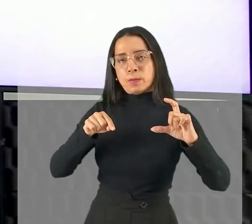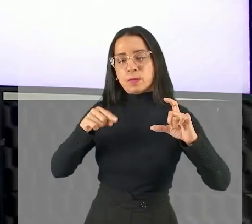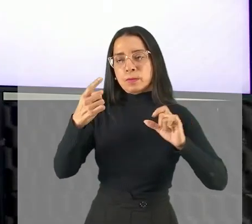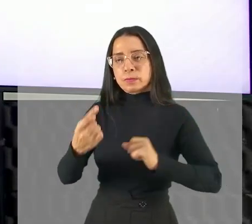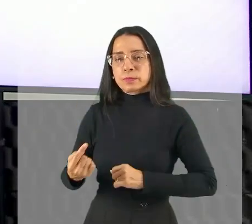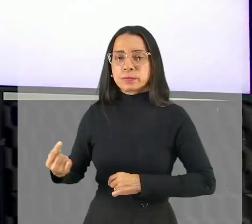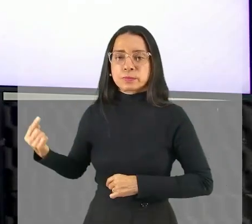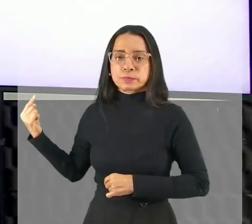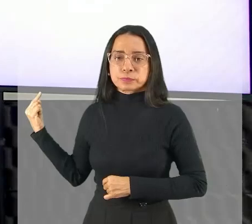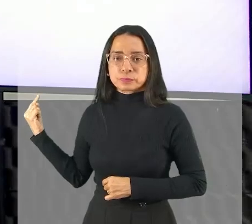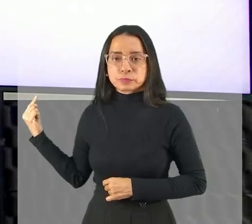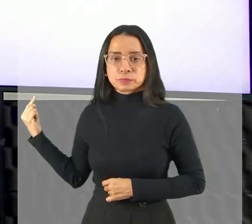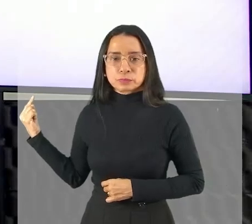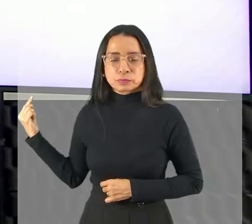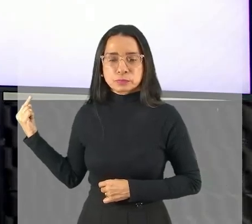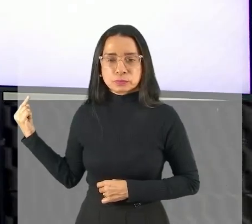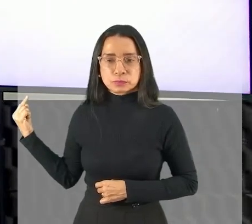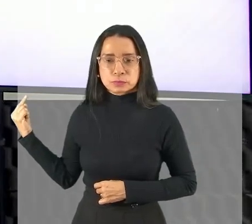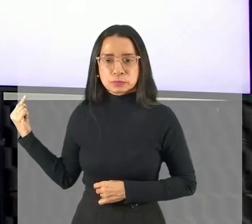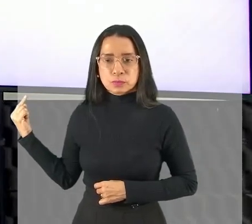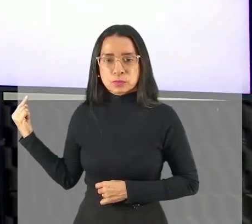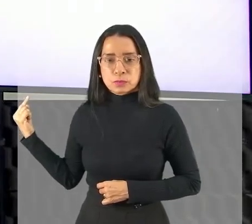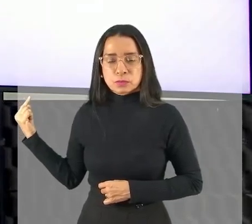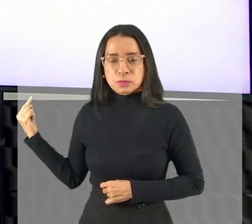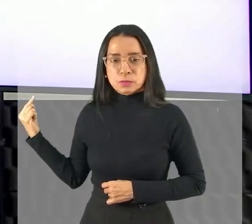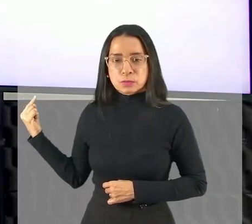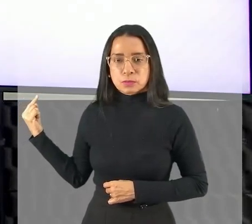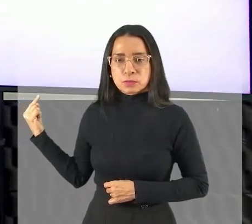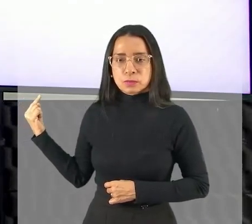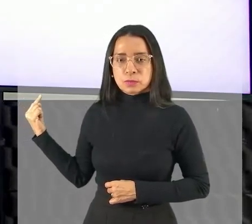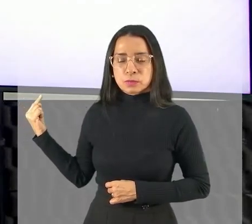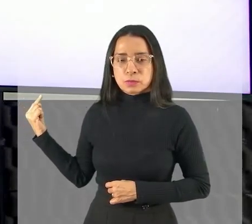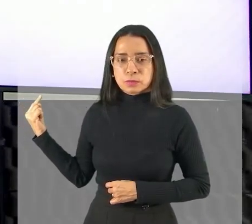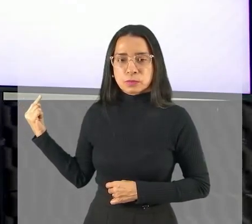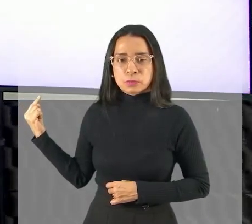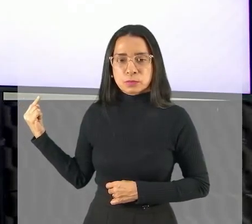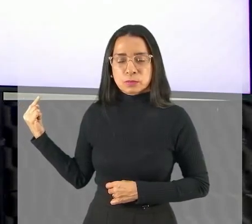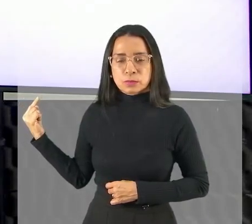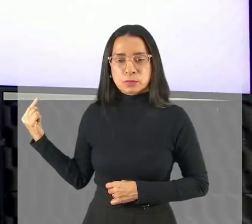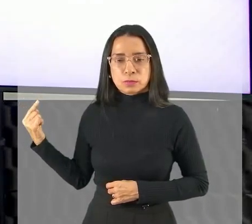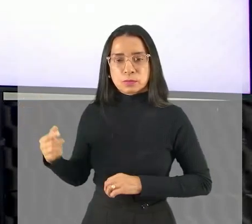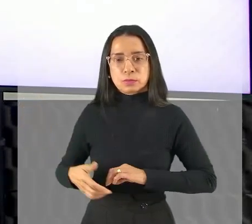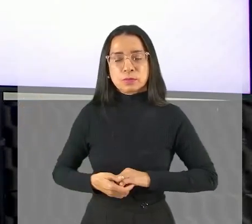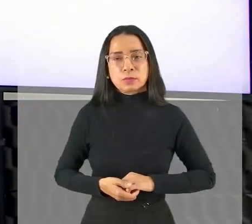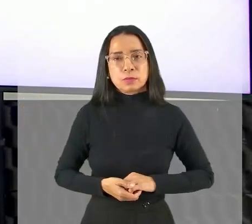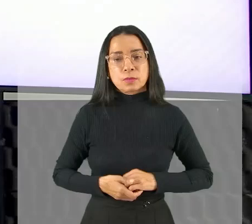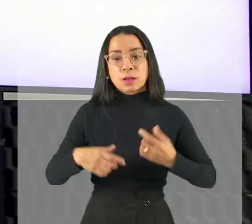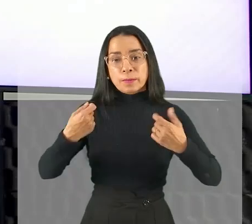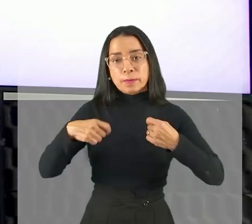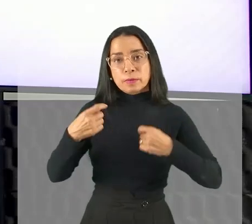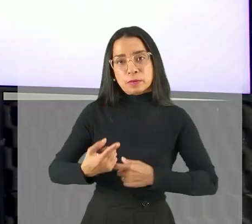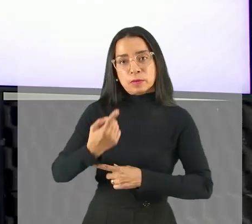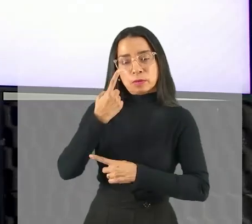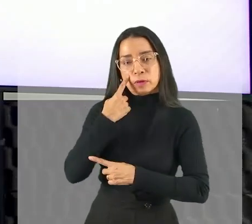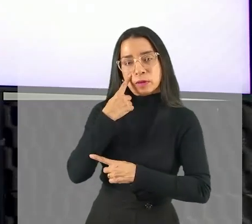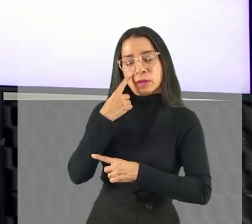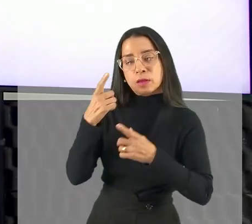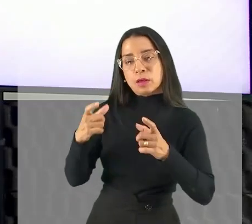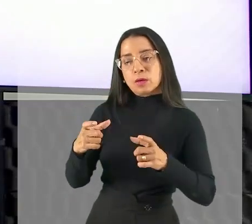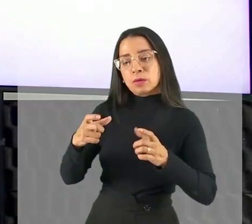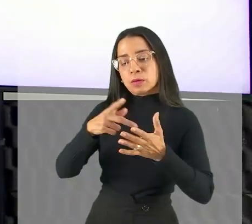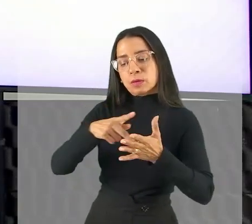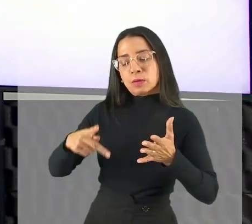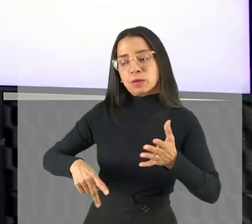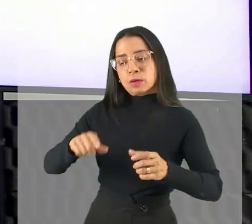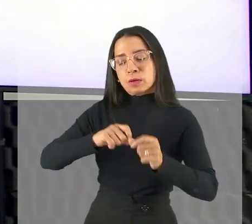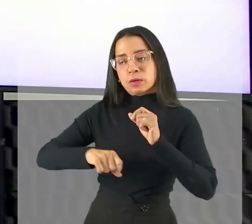feminina espelha a concepções expressas no poema pela. Então a gente precisa ver onde no poema a gente